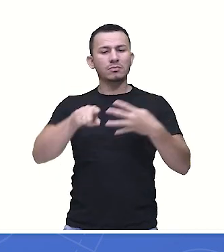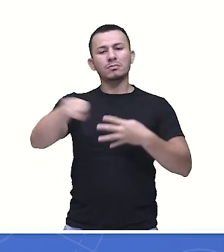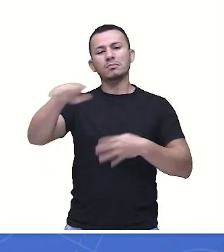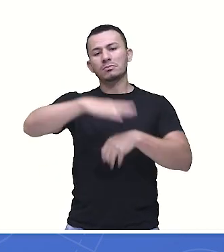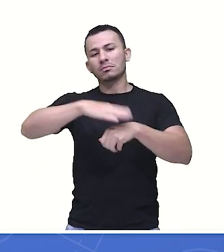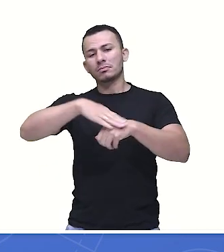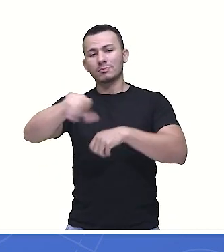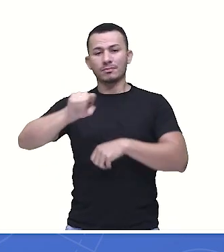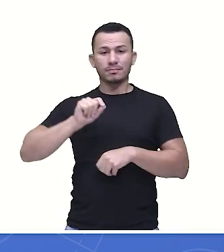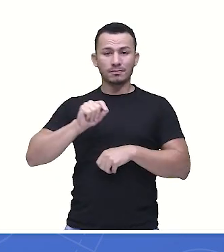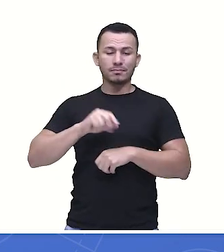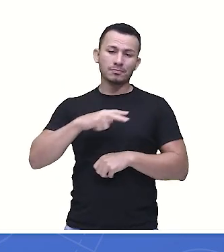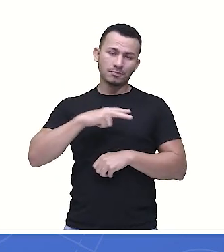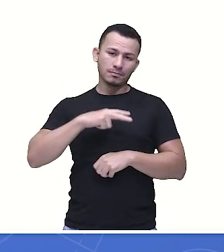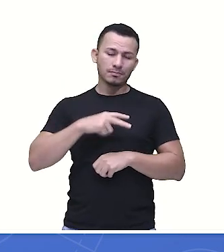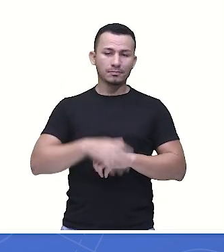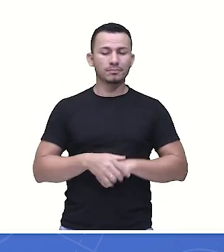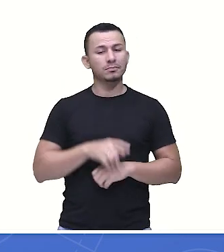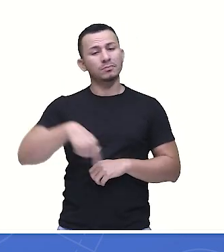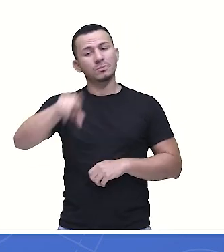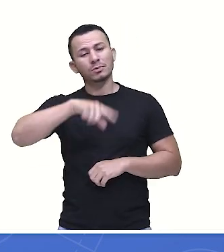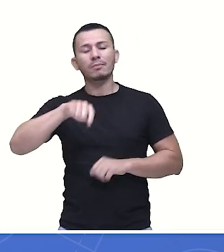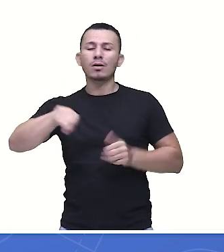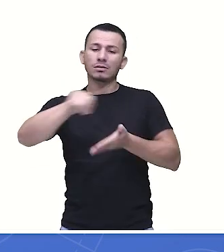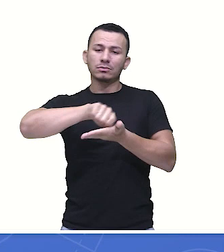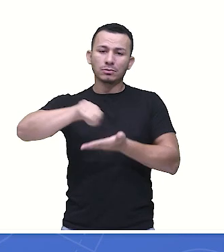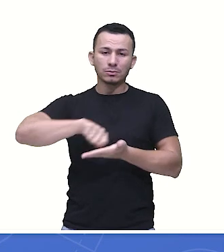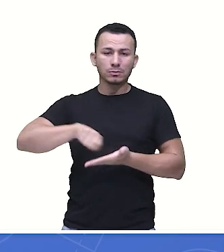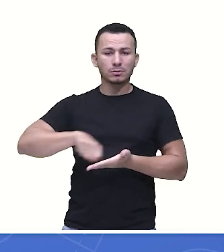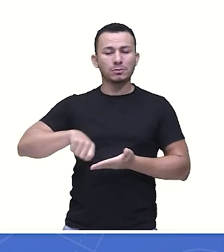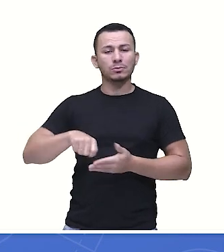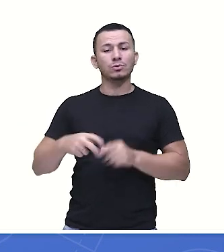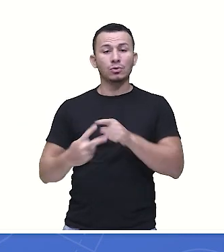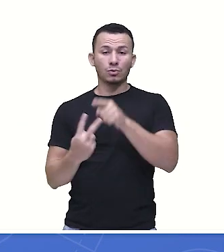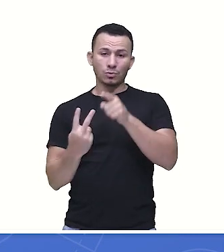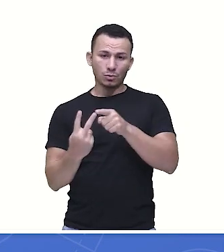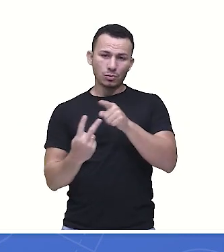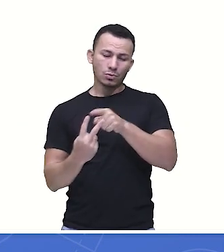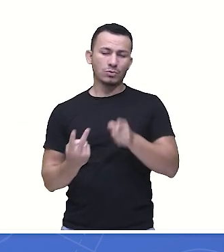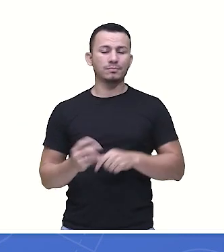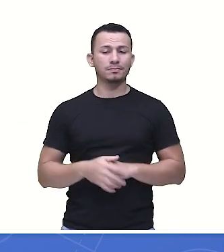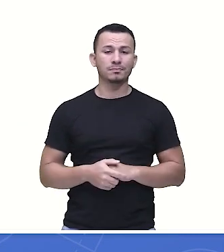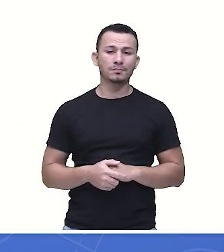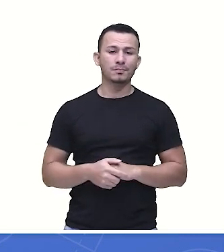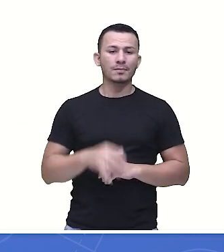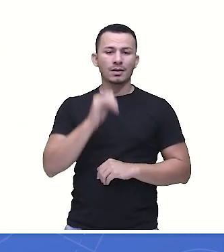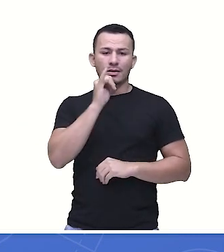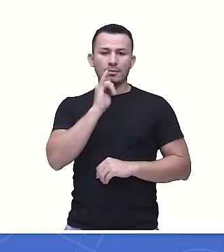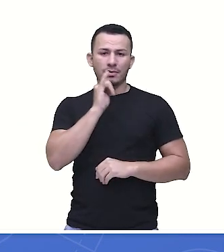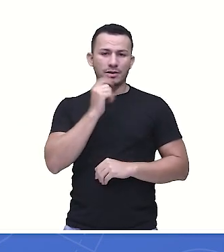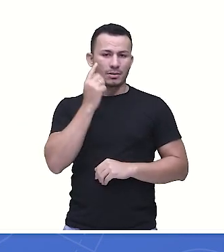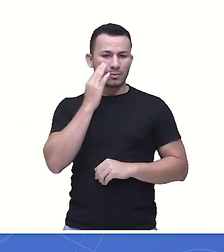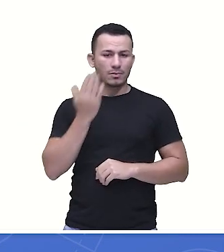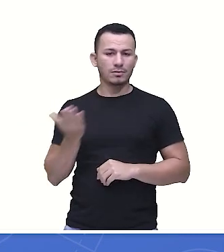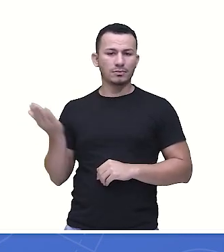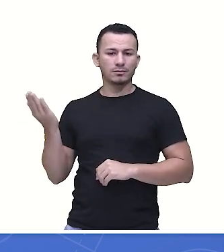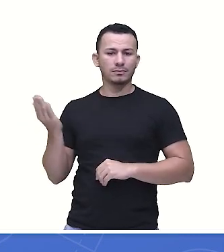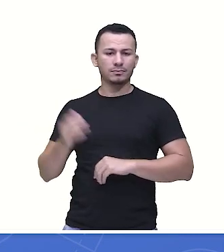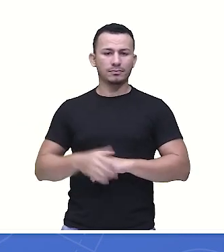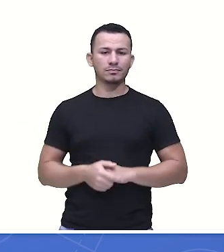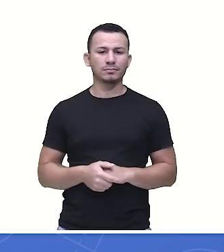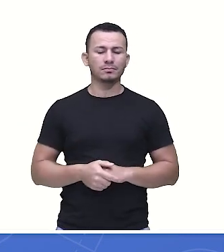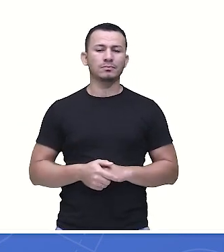Aí é uma questão aberta, né? Que você podia então escolher, por exemplo, aí as cegueiras do conhecimento,